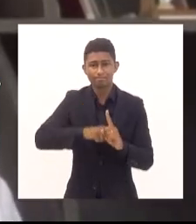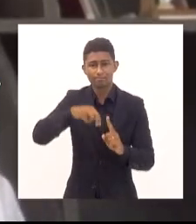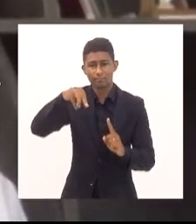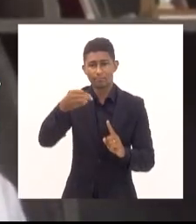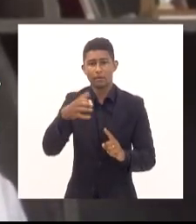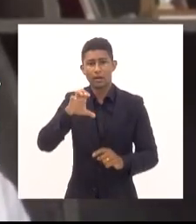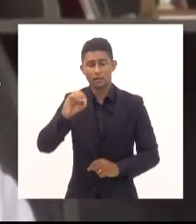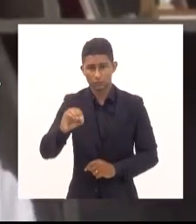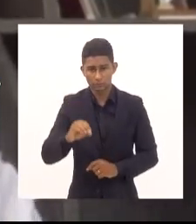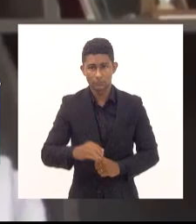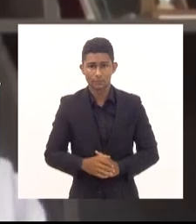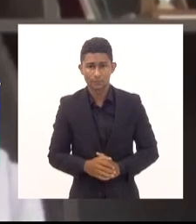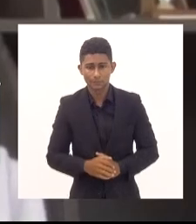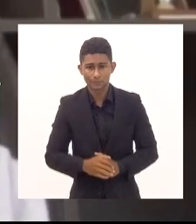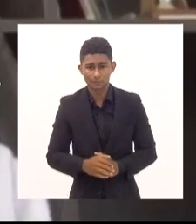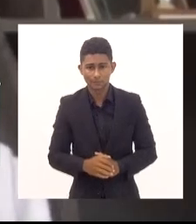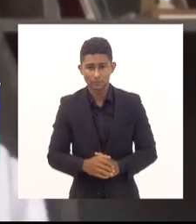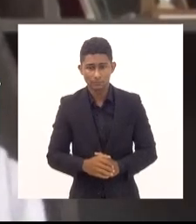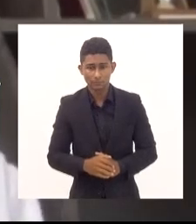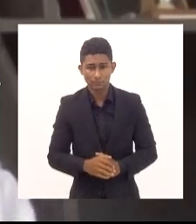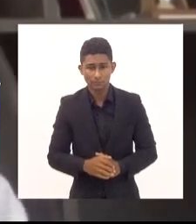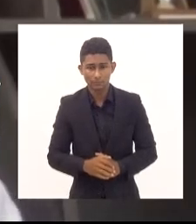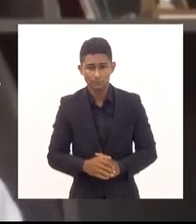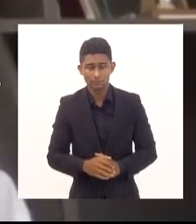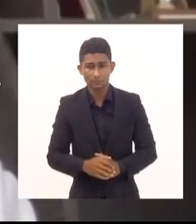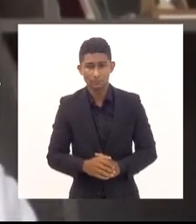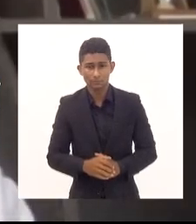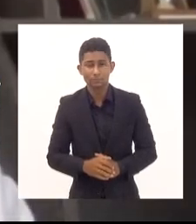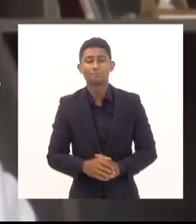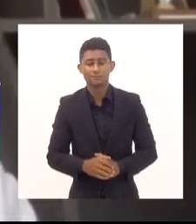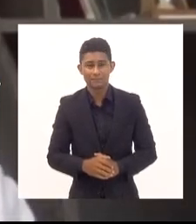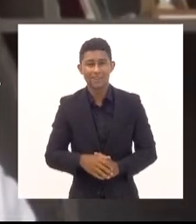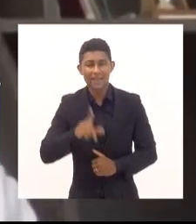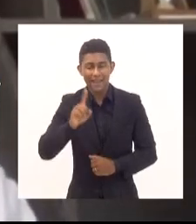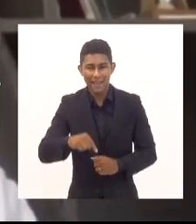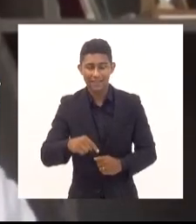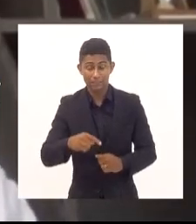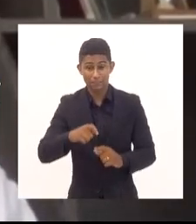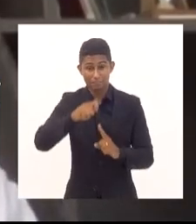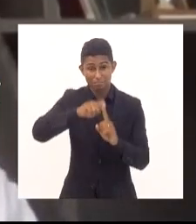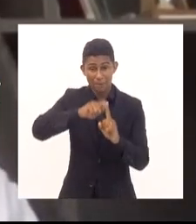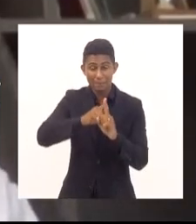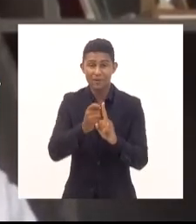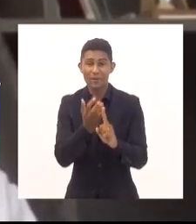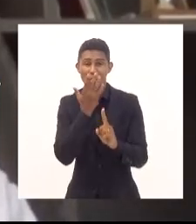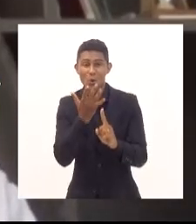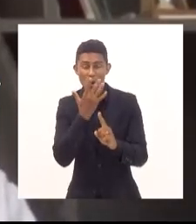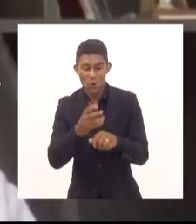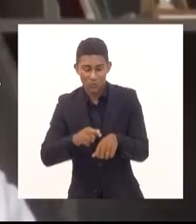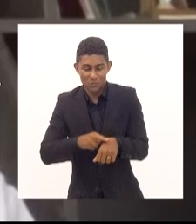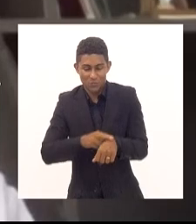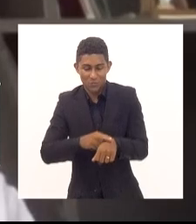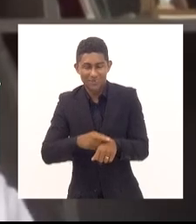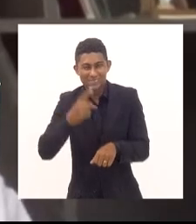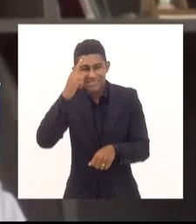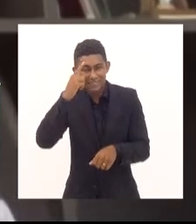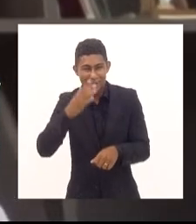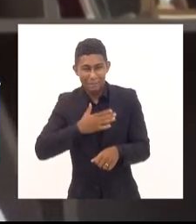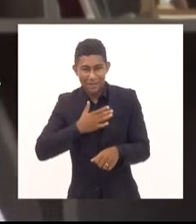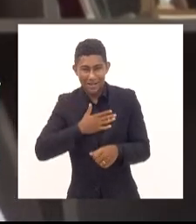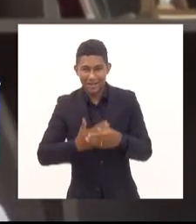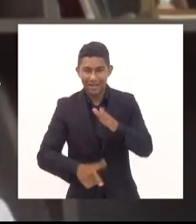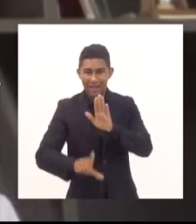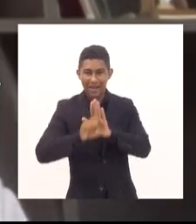né, já é o mês violeta, através de lei de minha autoria, que vai tratar